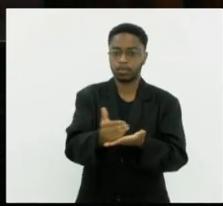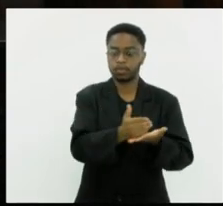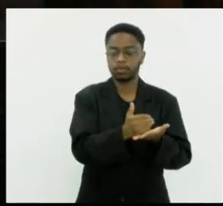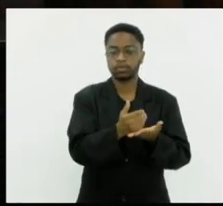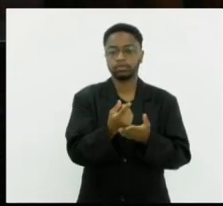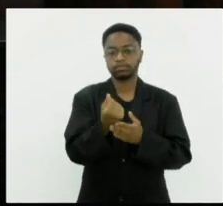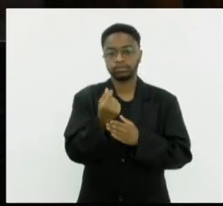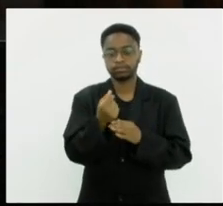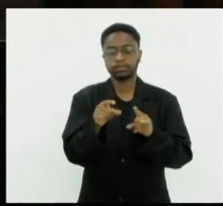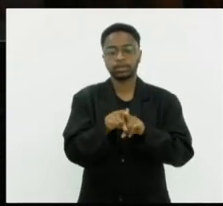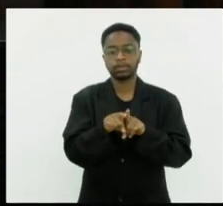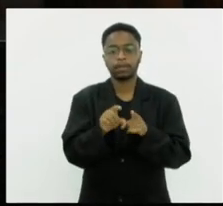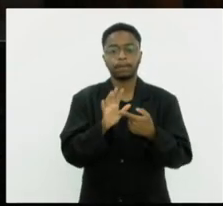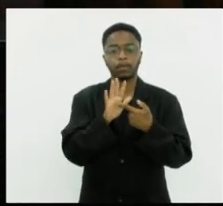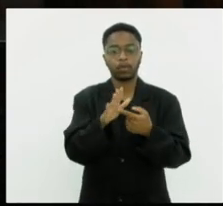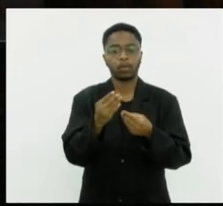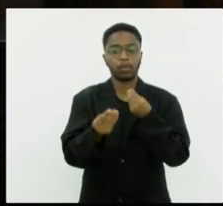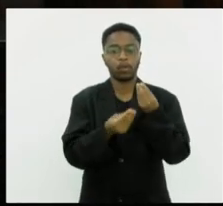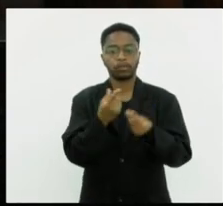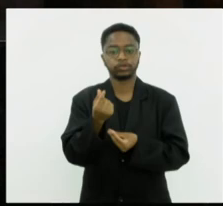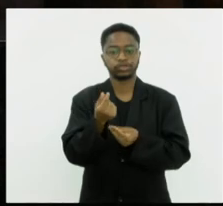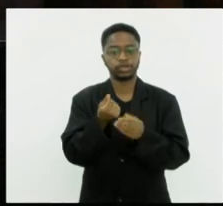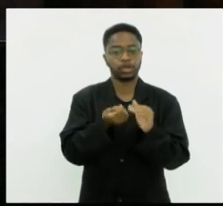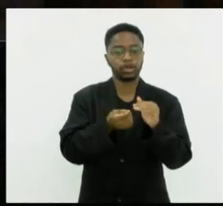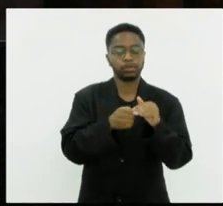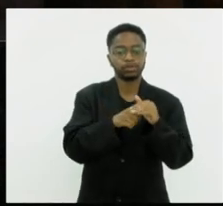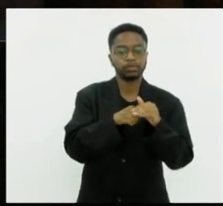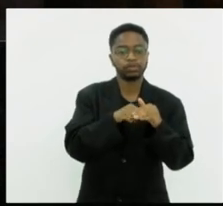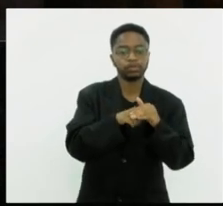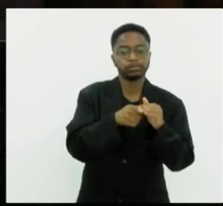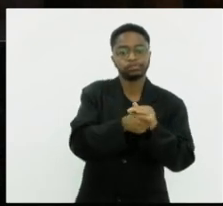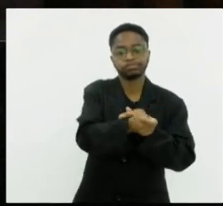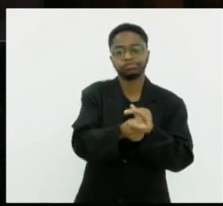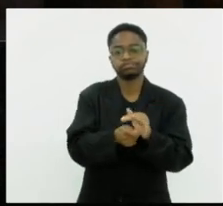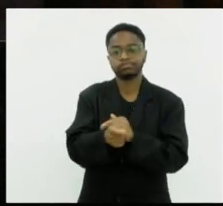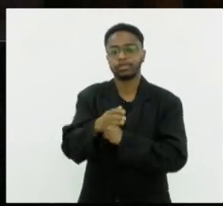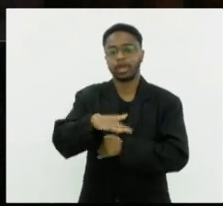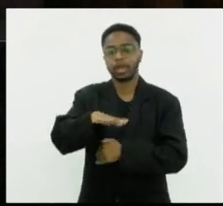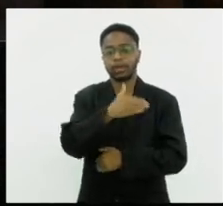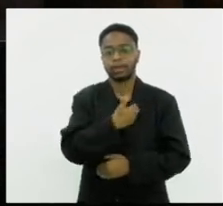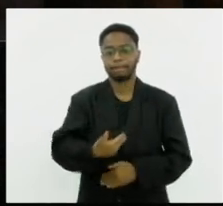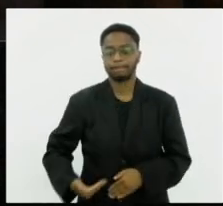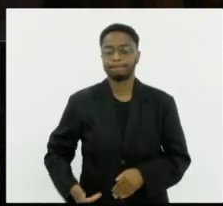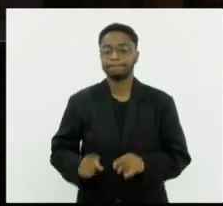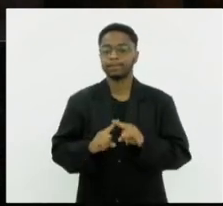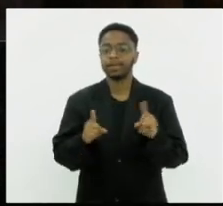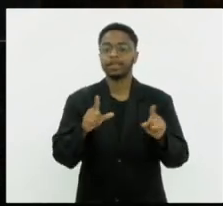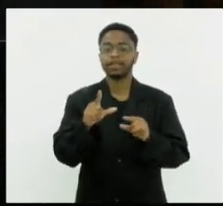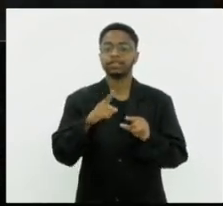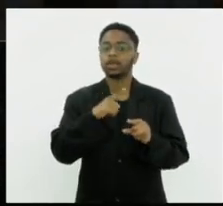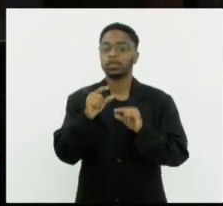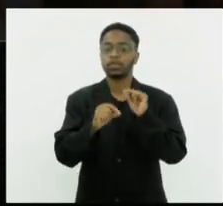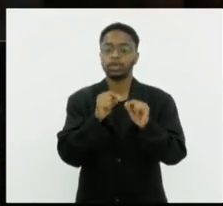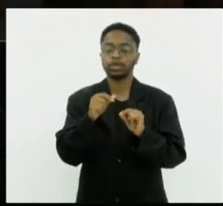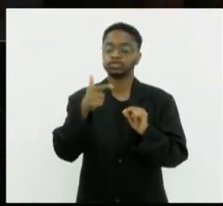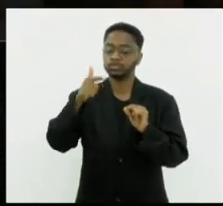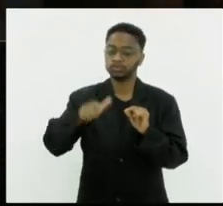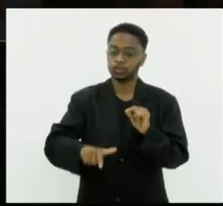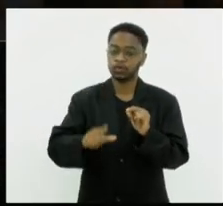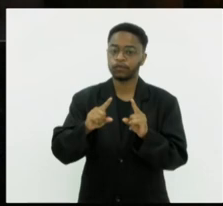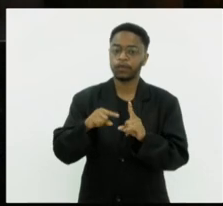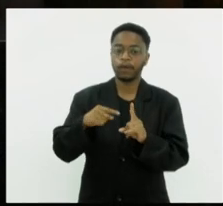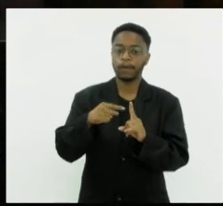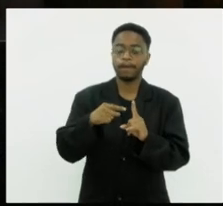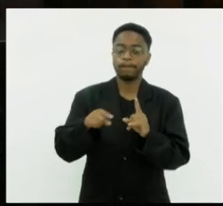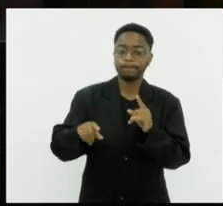de dinheiro entrando nos cofres públicos, a gente tem aqui mais um benefício, mais uma